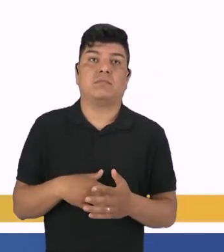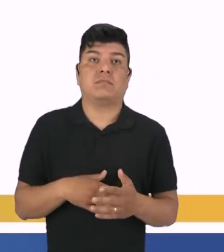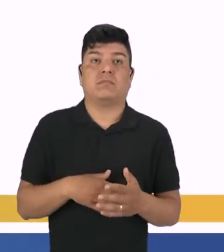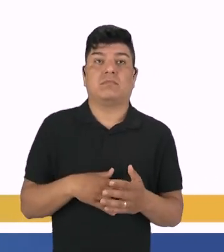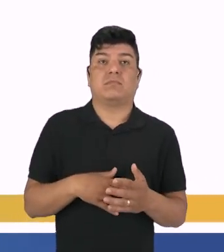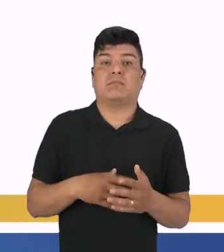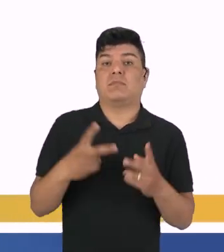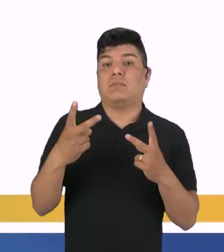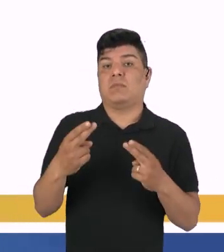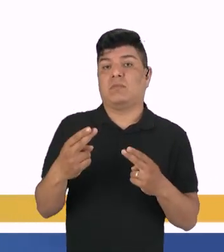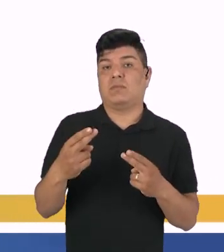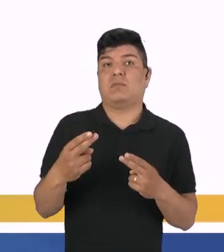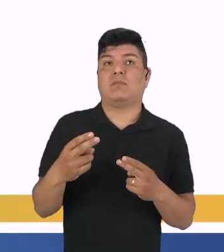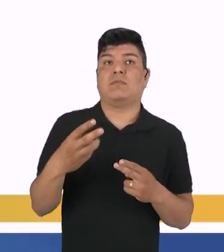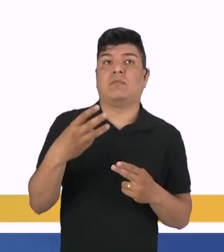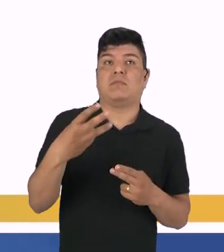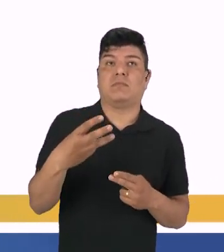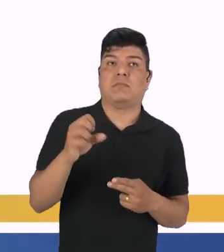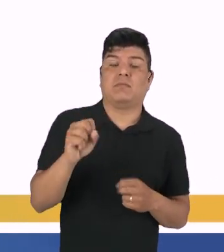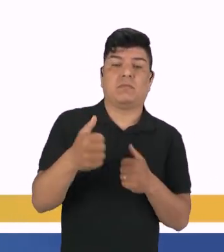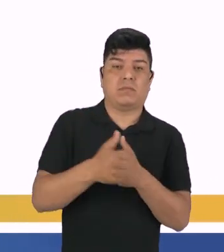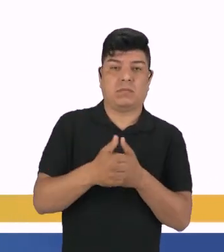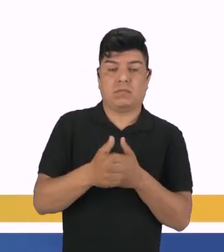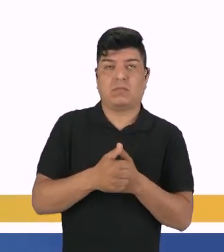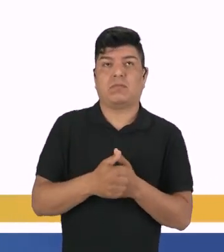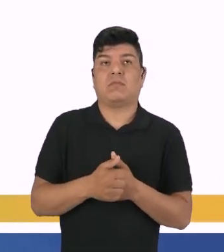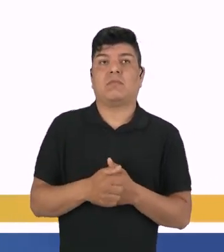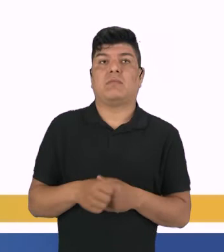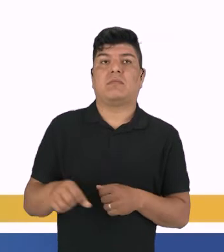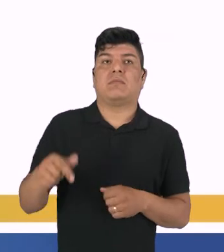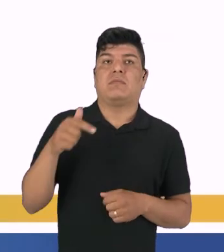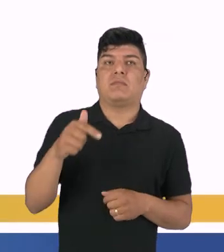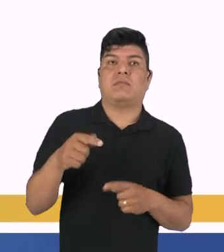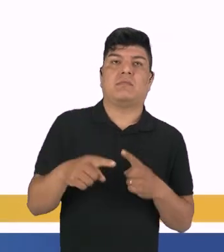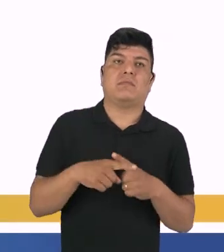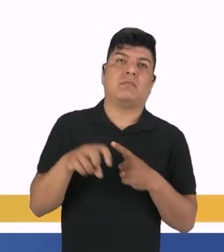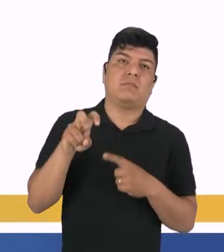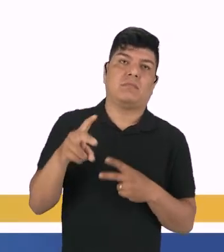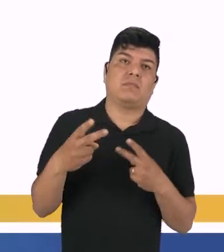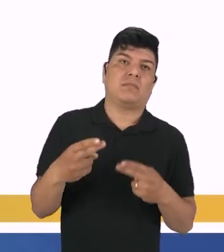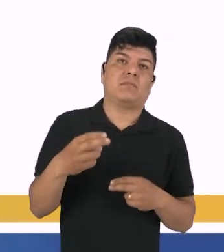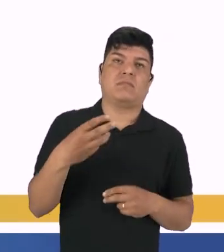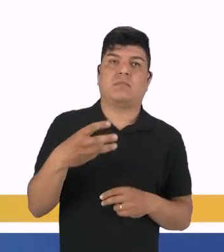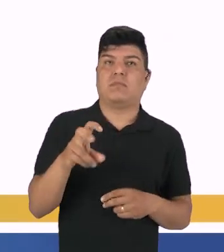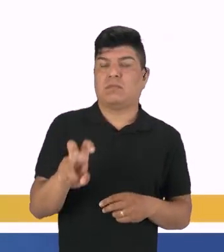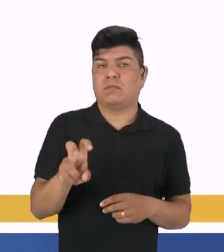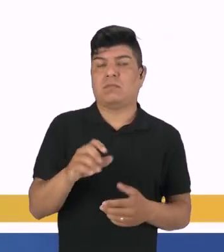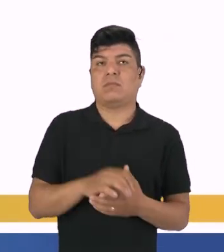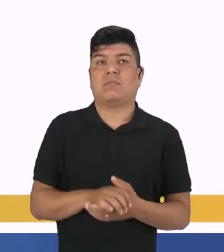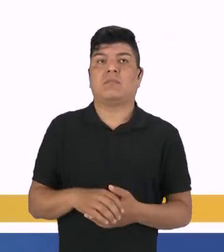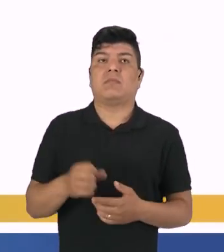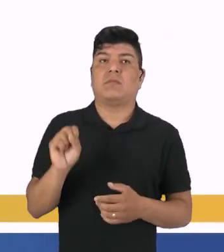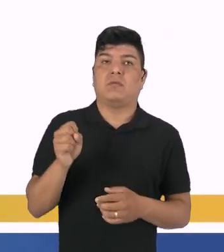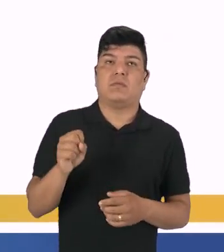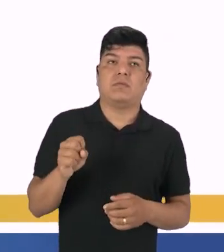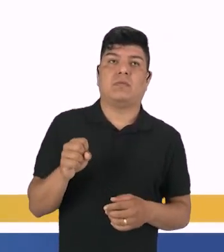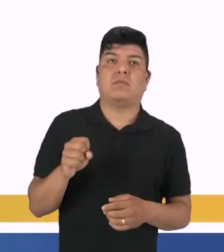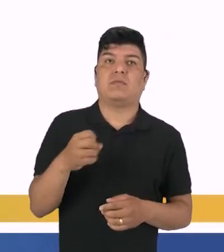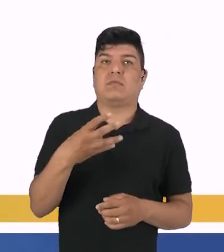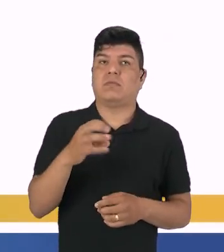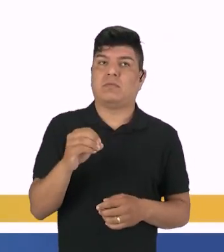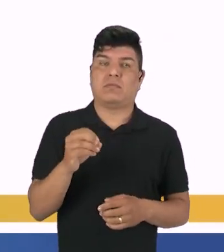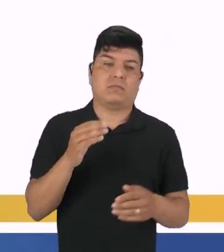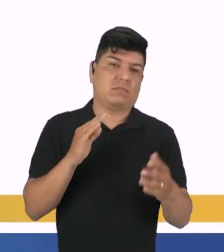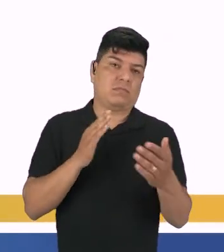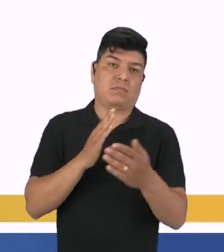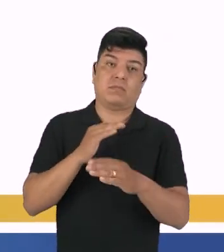um número igual a esse 38, bem próximo. Então, 7 vezes 5 dá 35. Se eu colocasse um 8, 8 vezes 5,